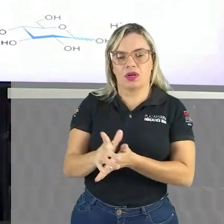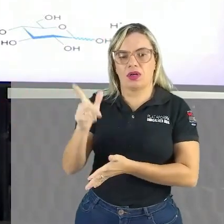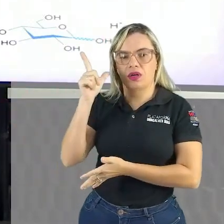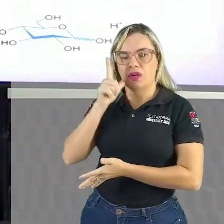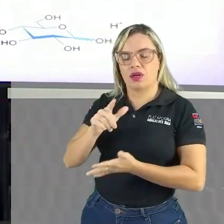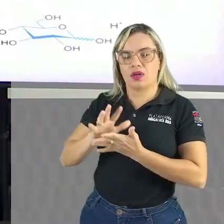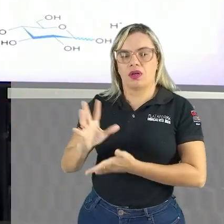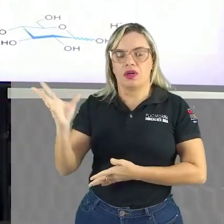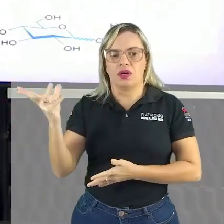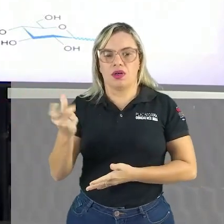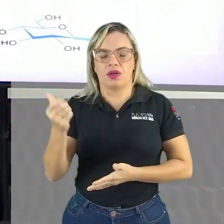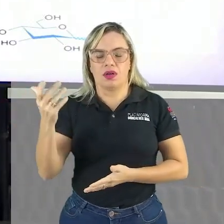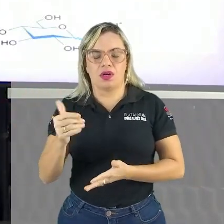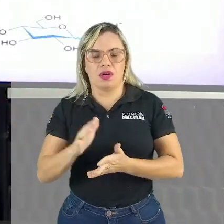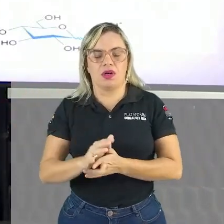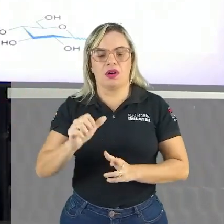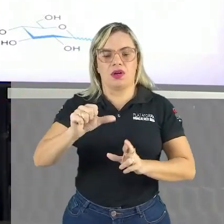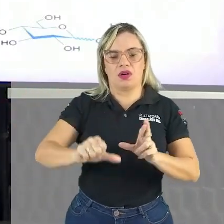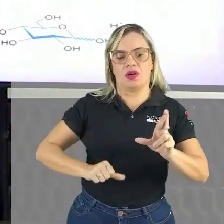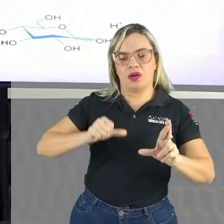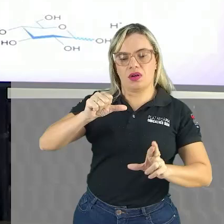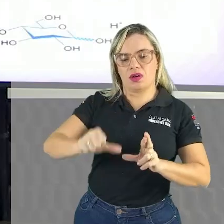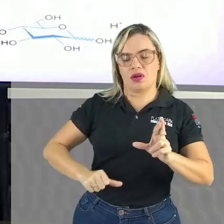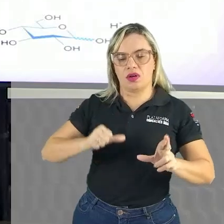da reação. Tá bom?